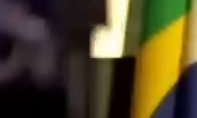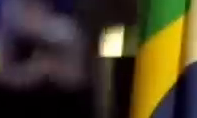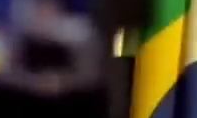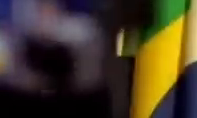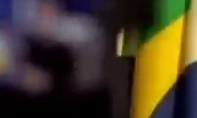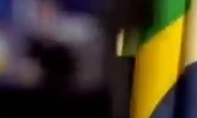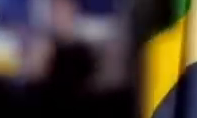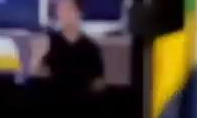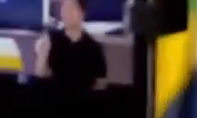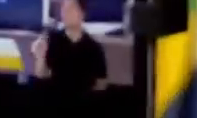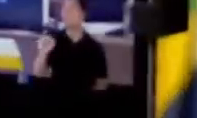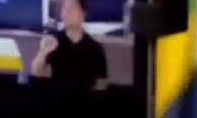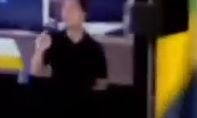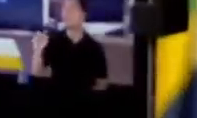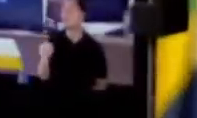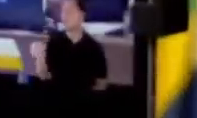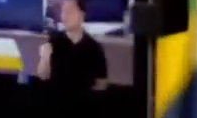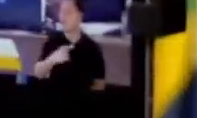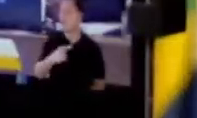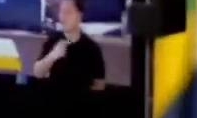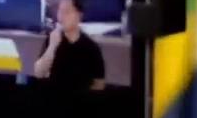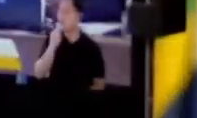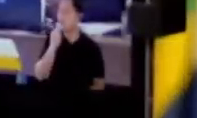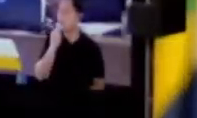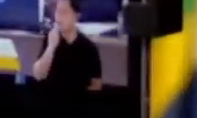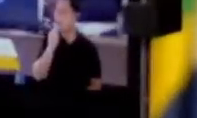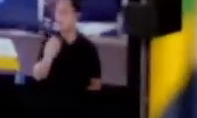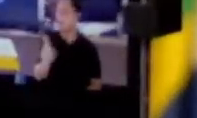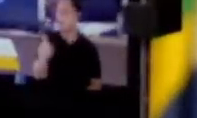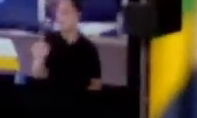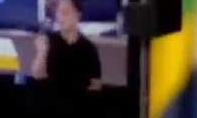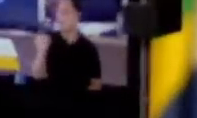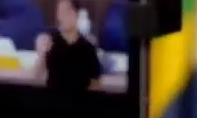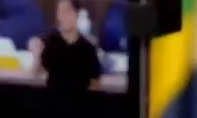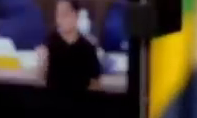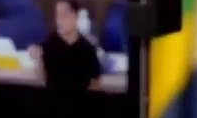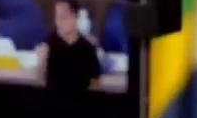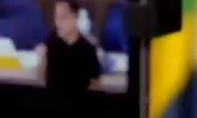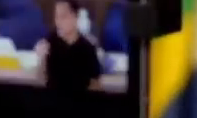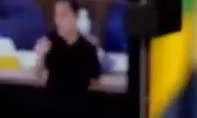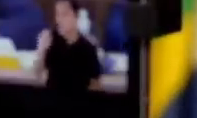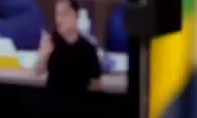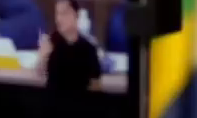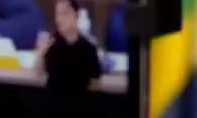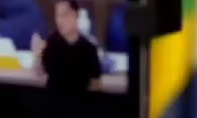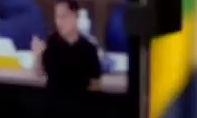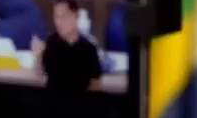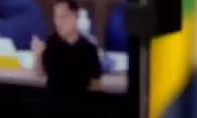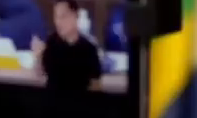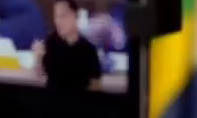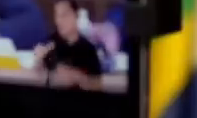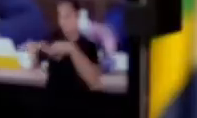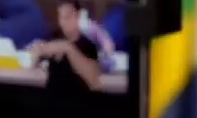divulgou um áudio dizendo que no dia 8 de janeiro de 2023 os manifestantes golpista macharia